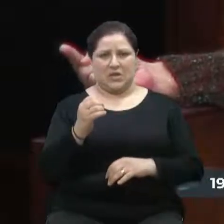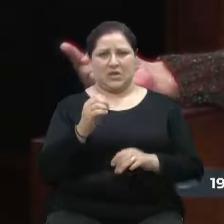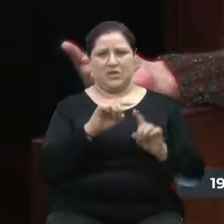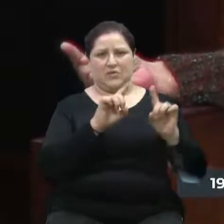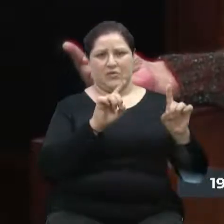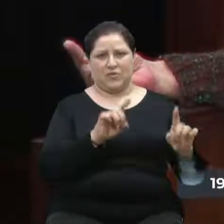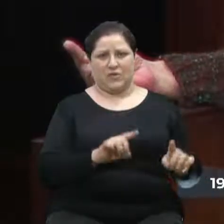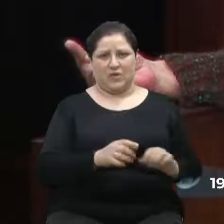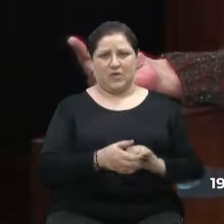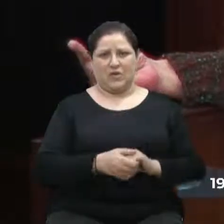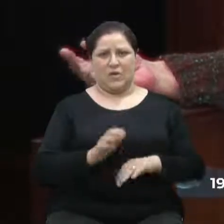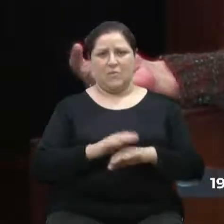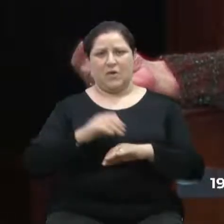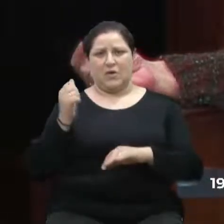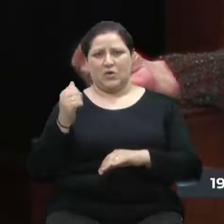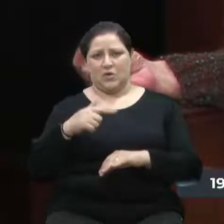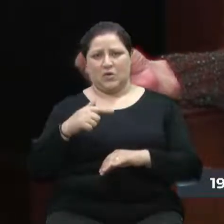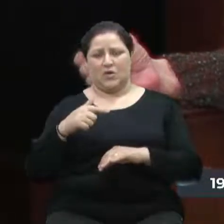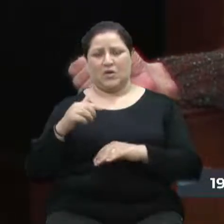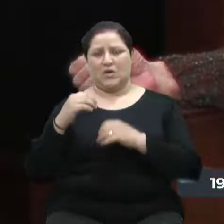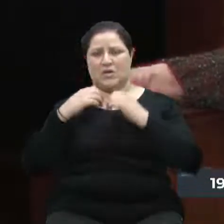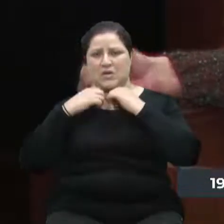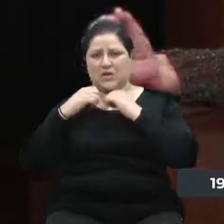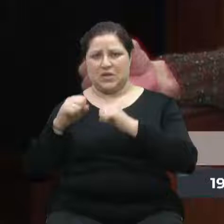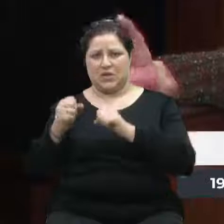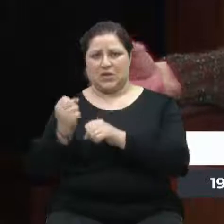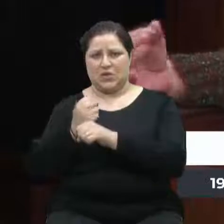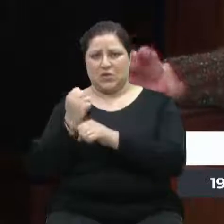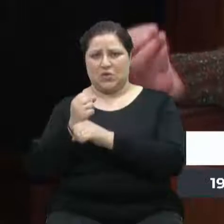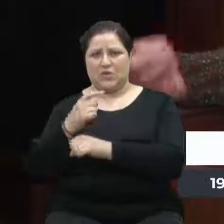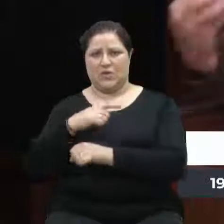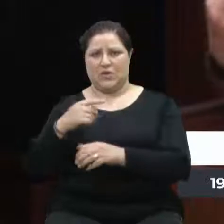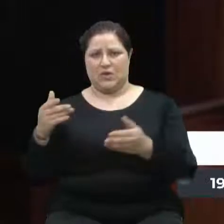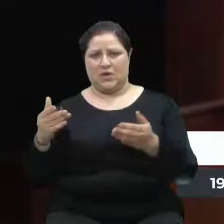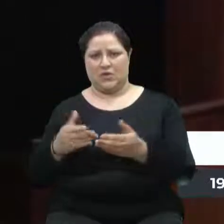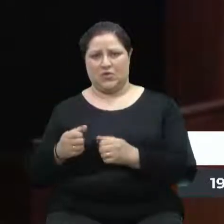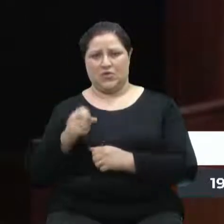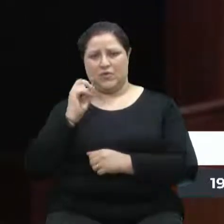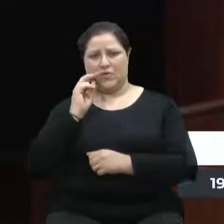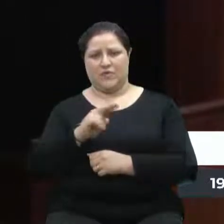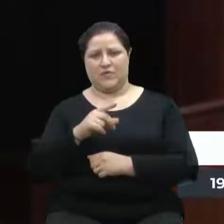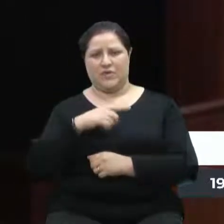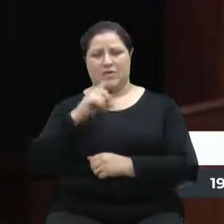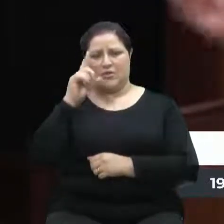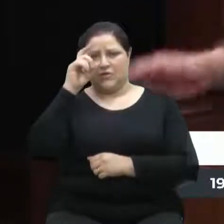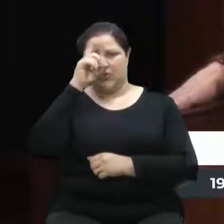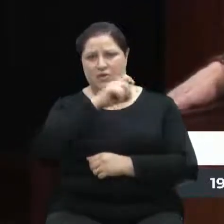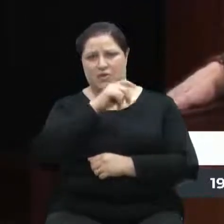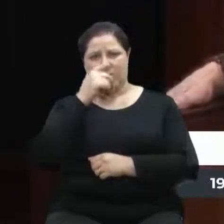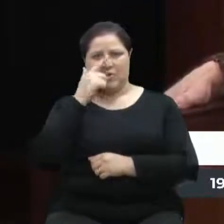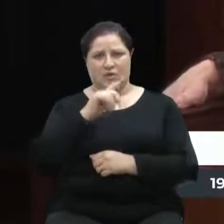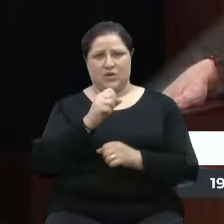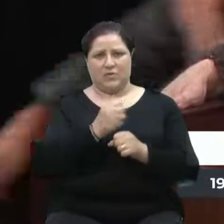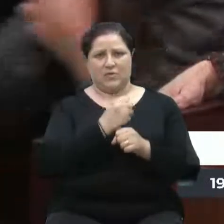Secretaria de Obras tem hoje, para ver a dificuldade que é de poder fazer obras lá.